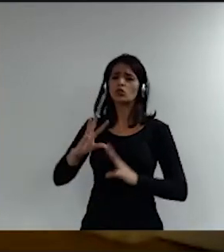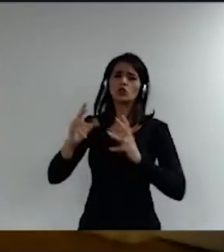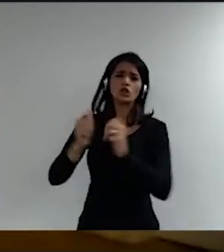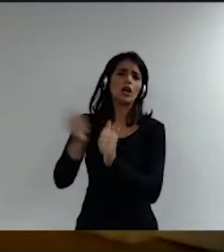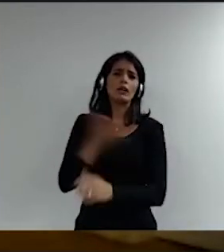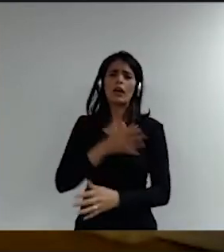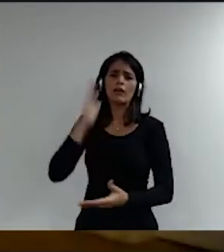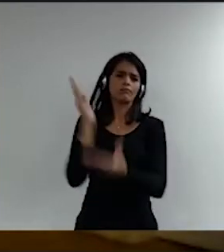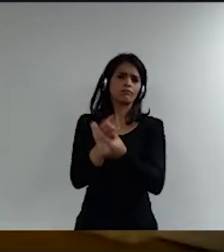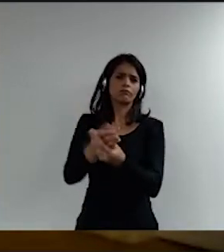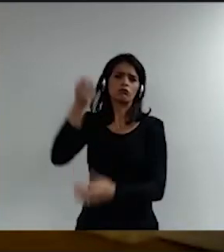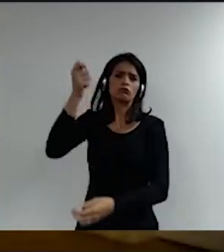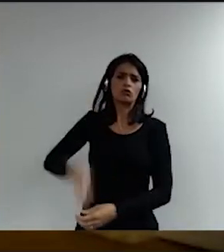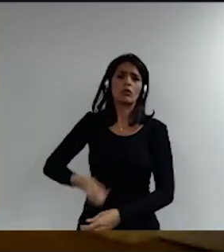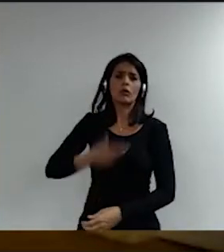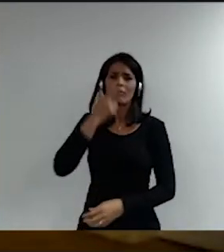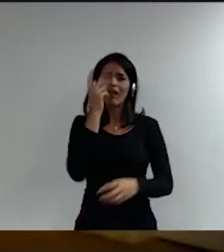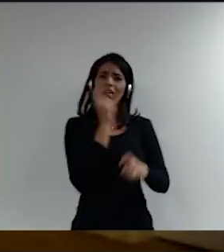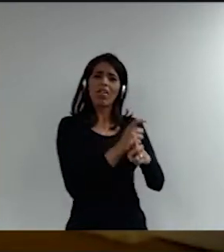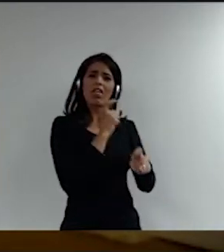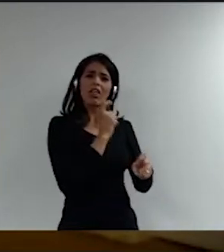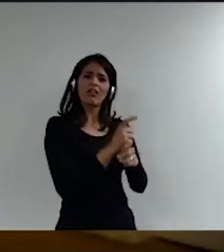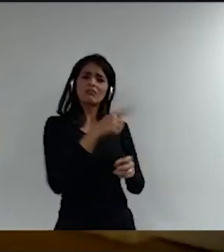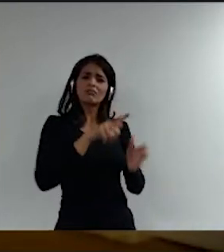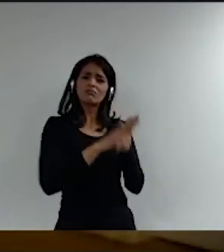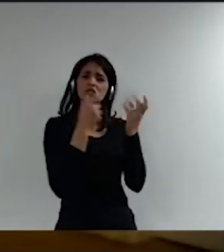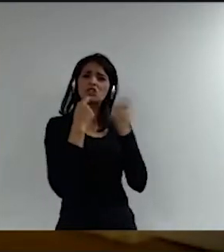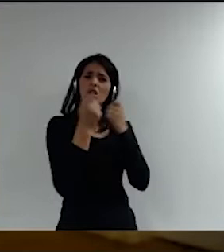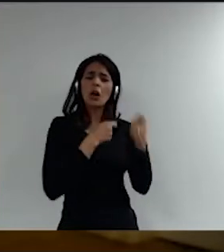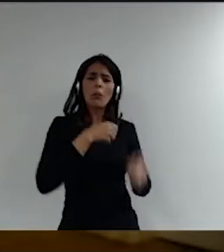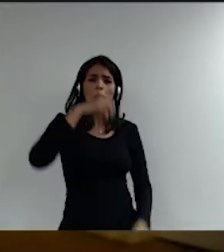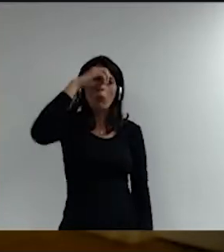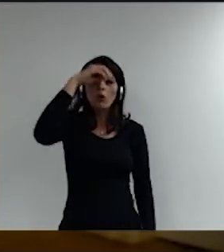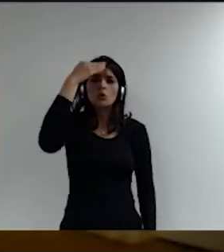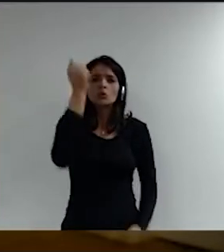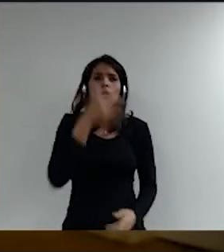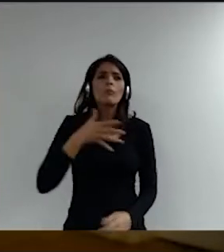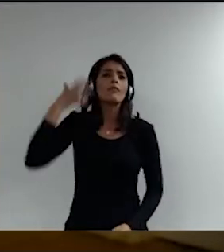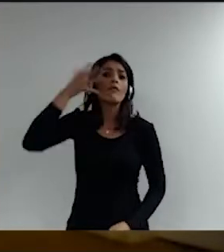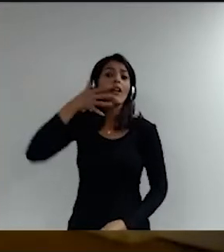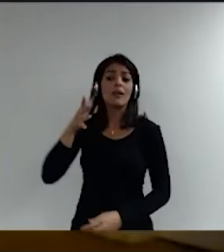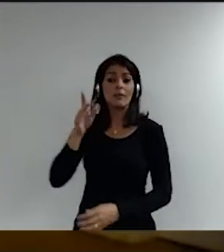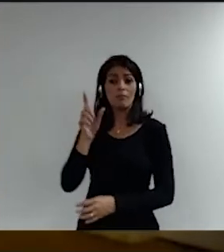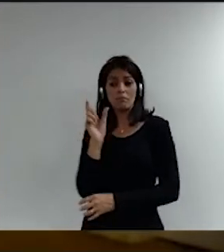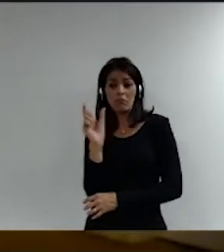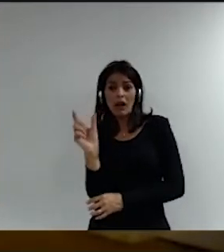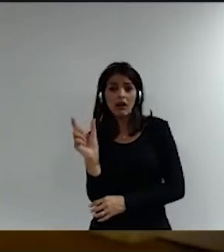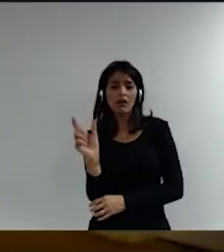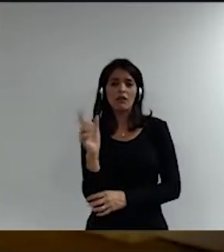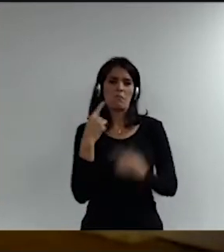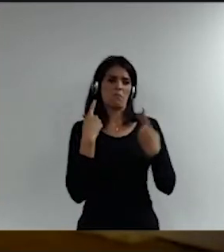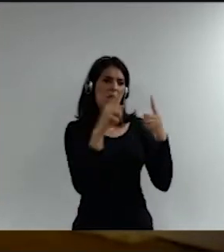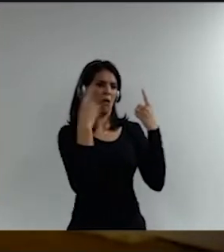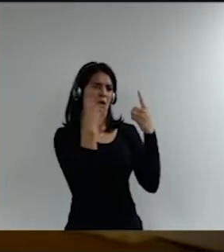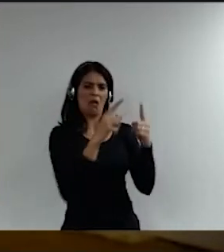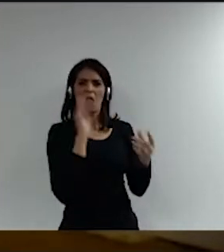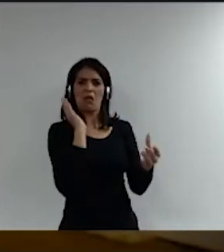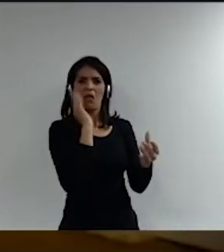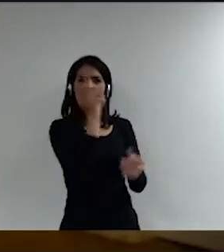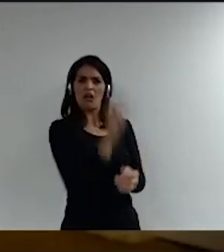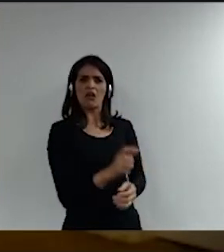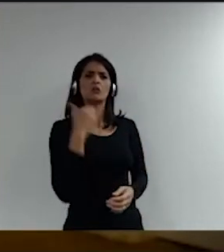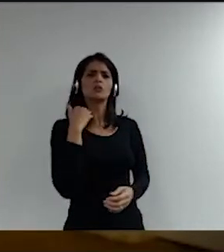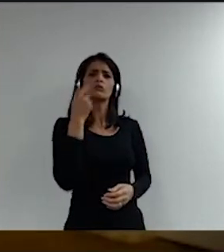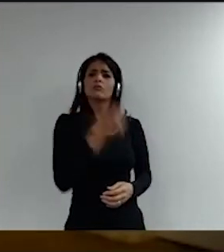julgar. Os analfabetos jornalistas que não mal sabem versar uma palavra de direito, criticam decisões